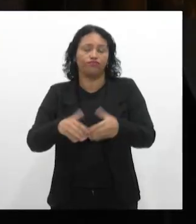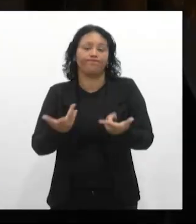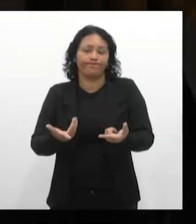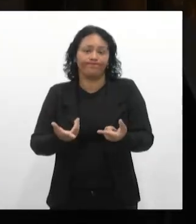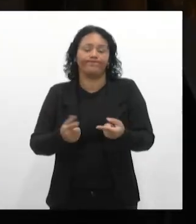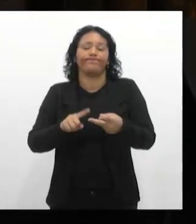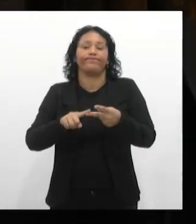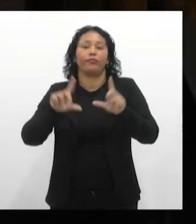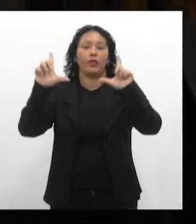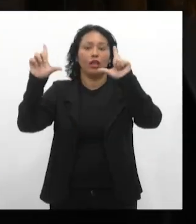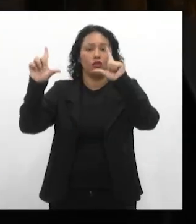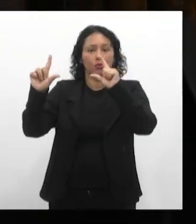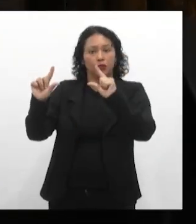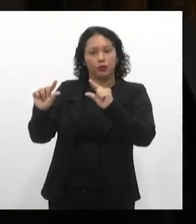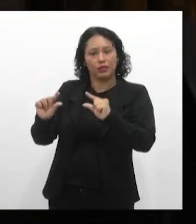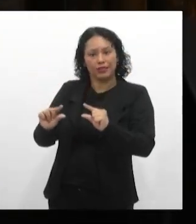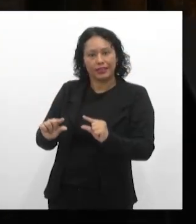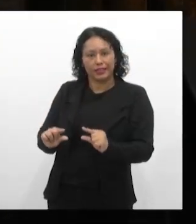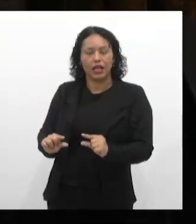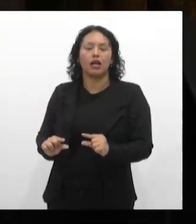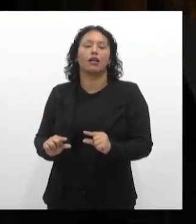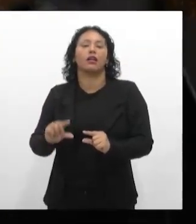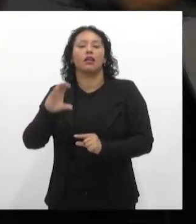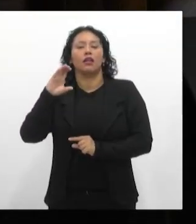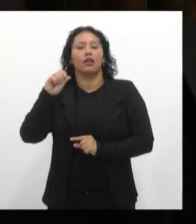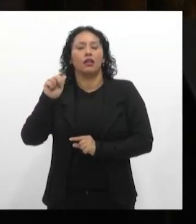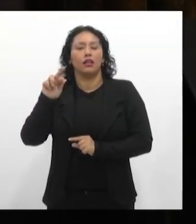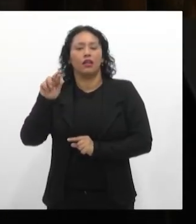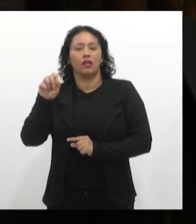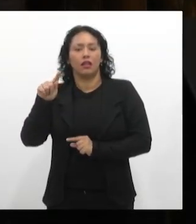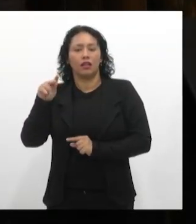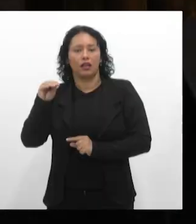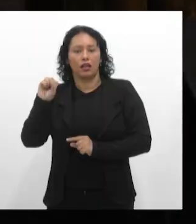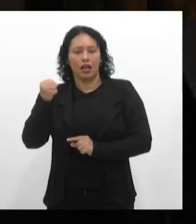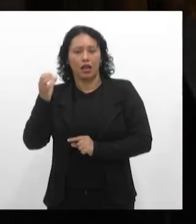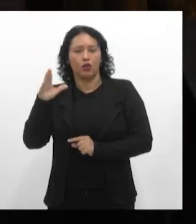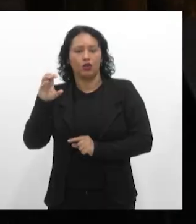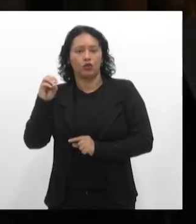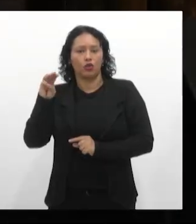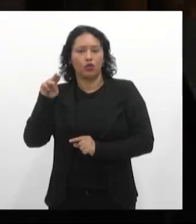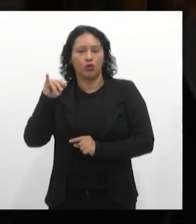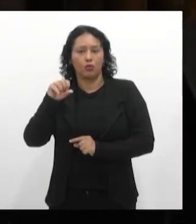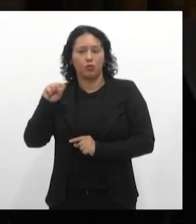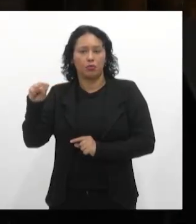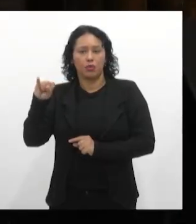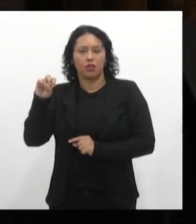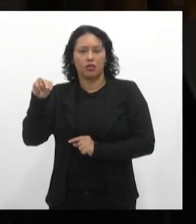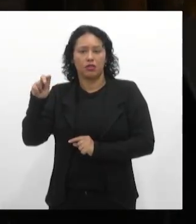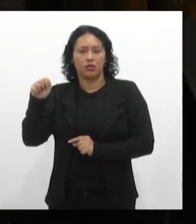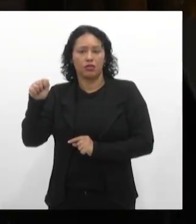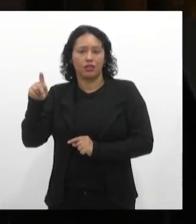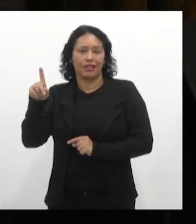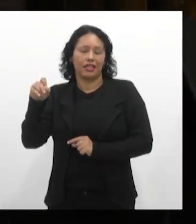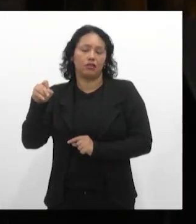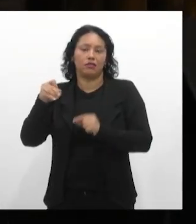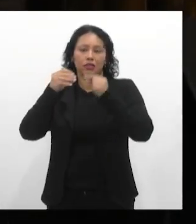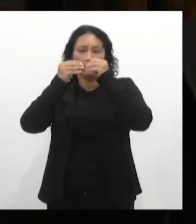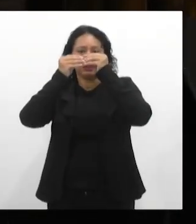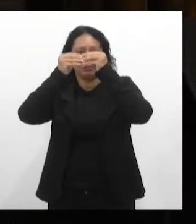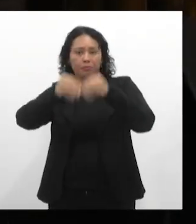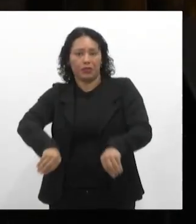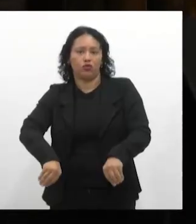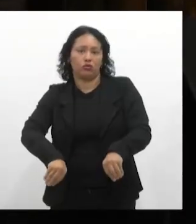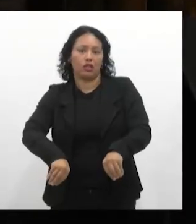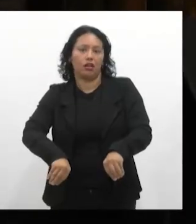cargos comissionados. Isso tudo tem prejudicado fortemente